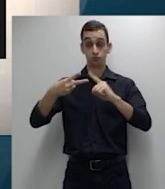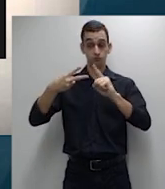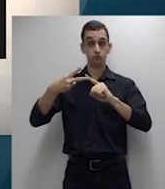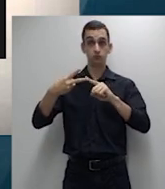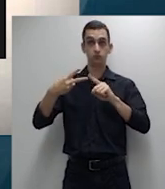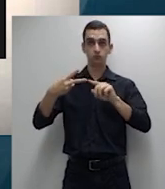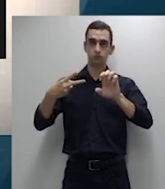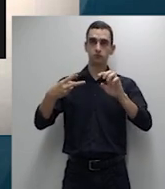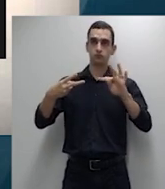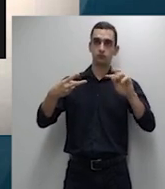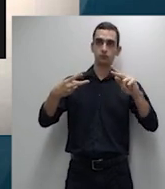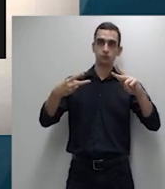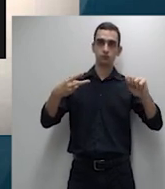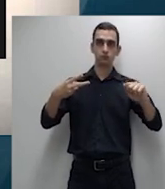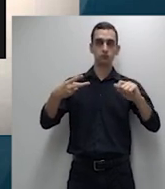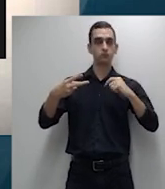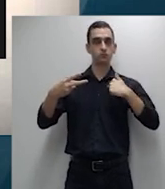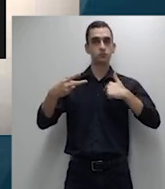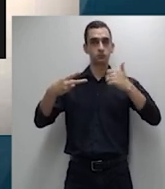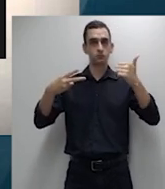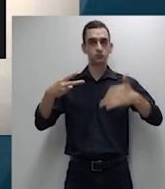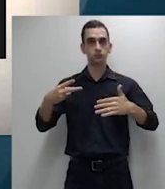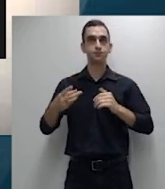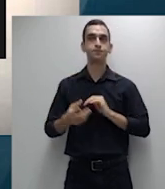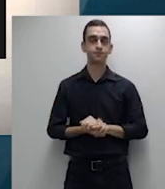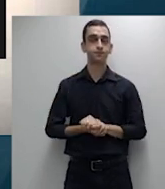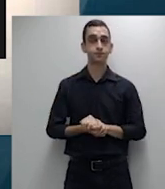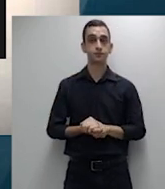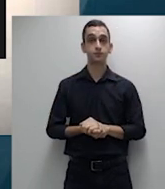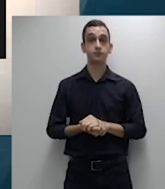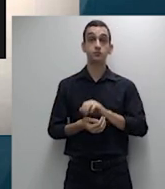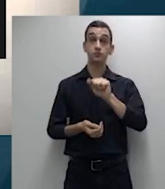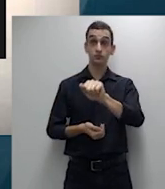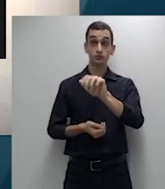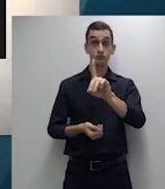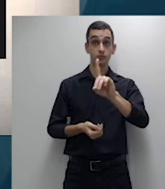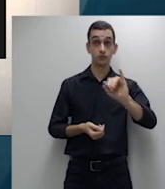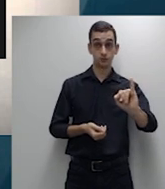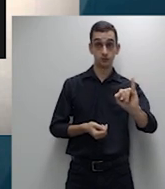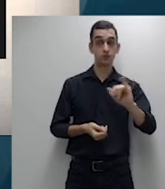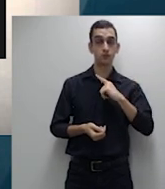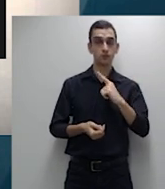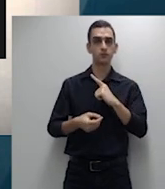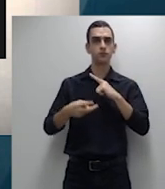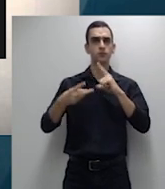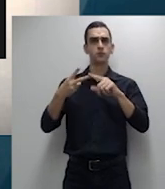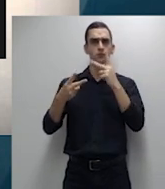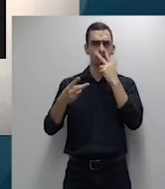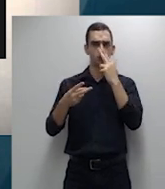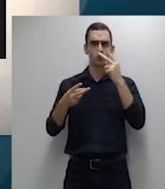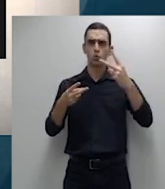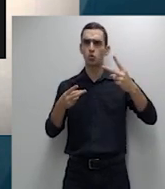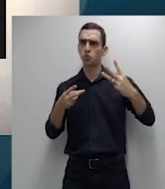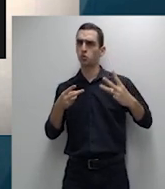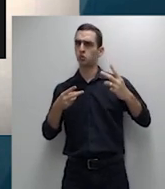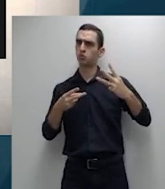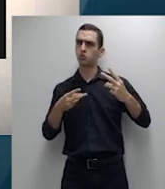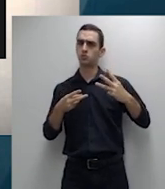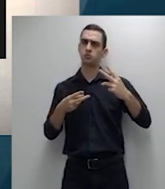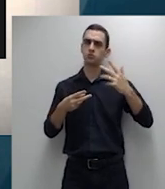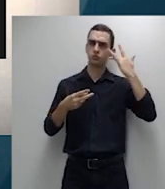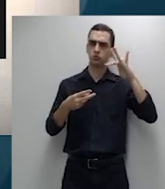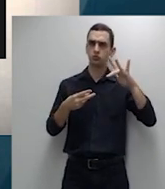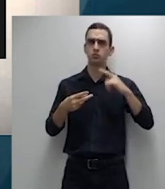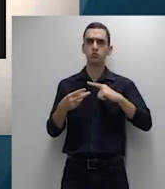e aí entra na questão vai saber a idade ISO são duas na verdade de três uma terminou ontem dia treze de dezembro